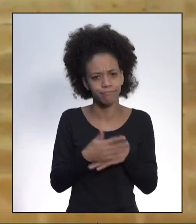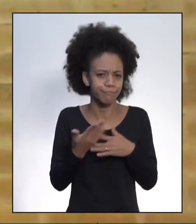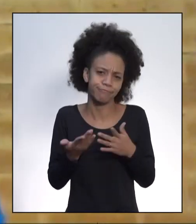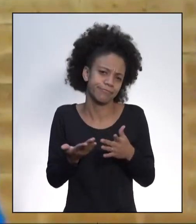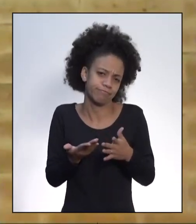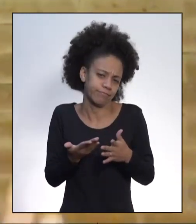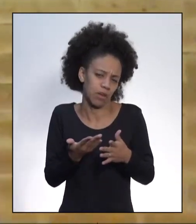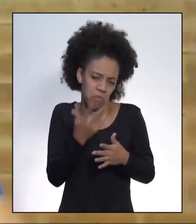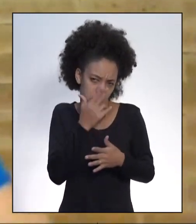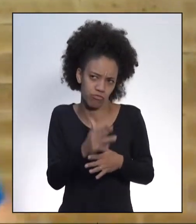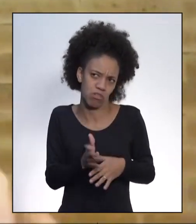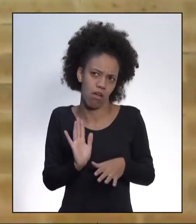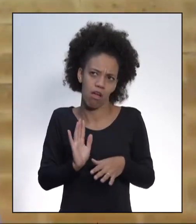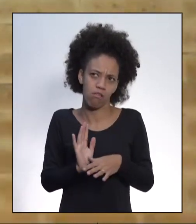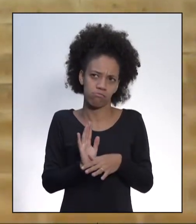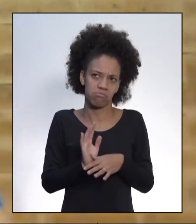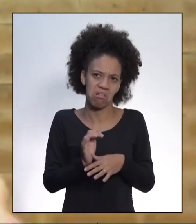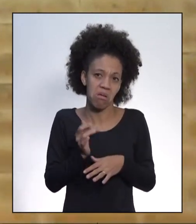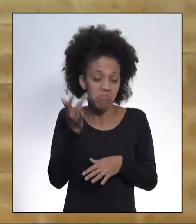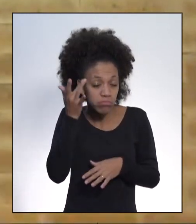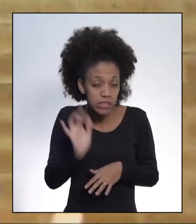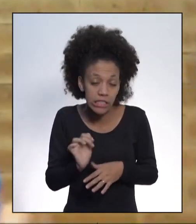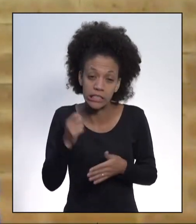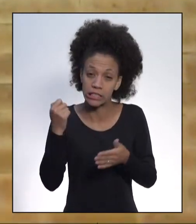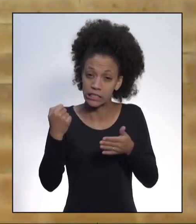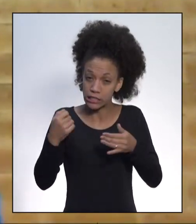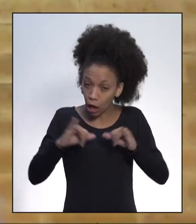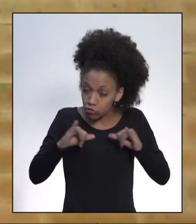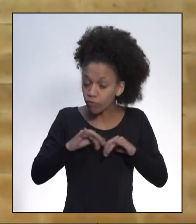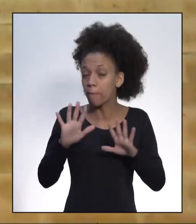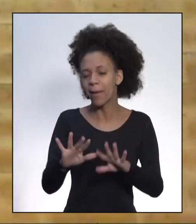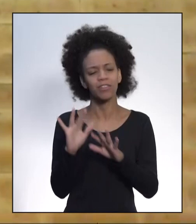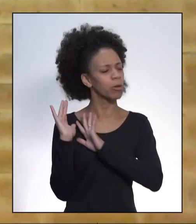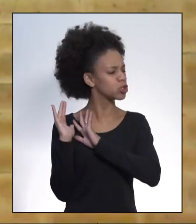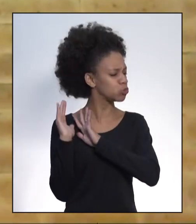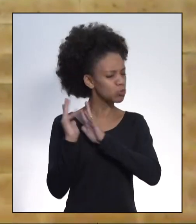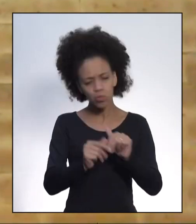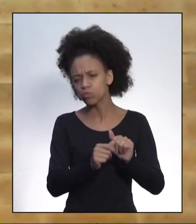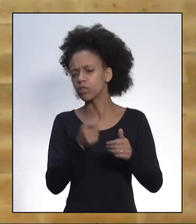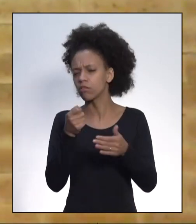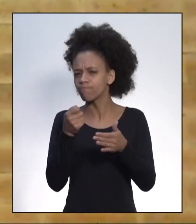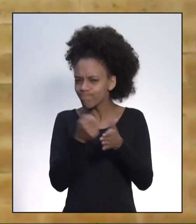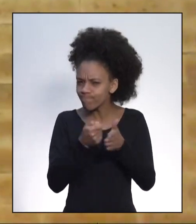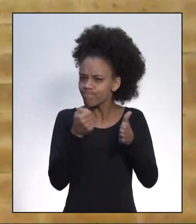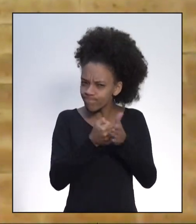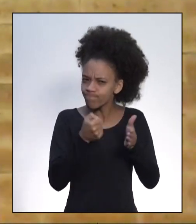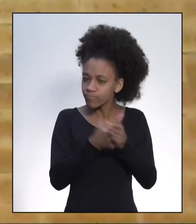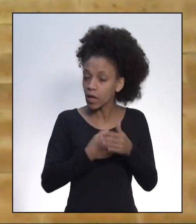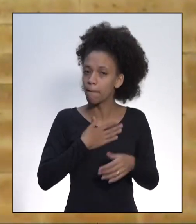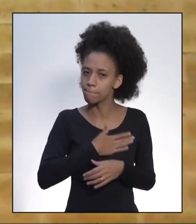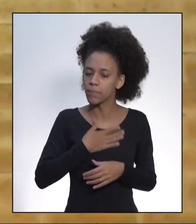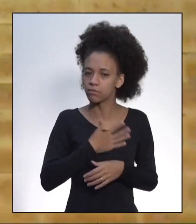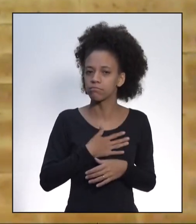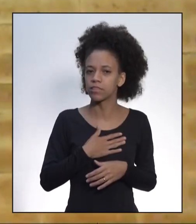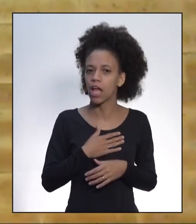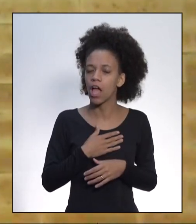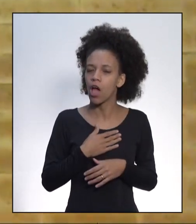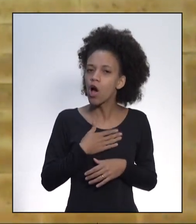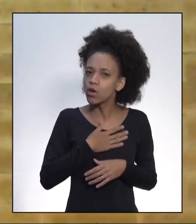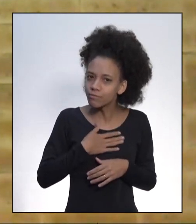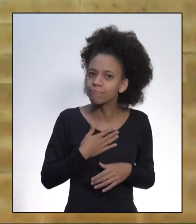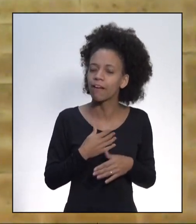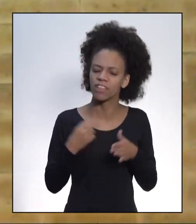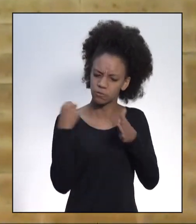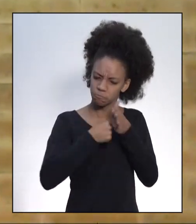assim, é uma coisa, não sei se foi a necessidade, mas eu sempre gostei. Tudo que eu fiz sempre com muito muito prazer. Eu gostava de pôr a mão na massa, ir para